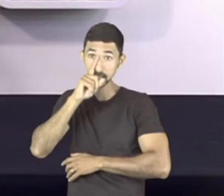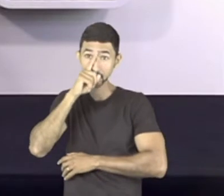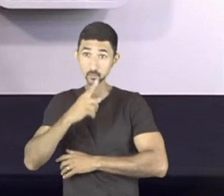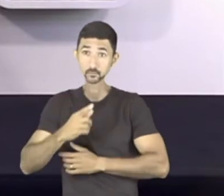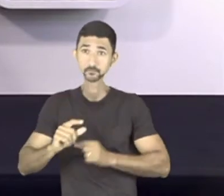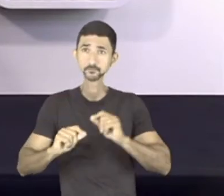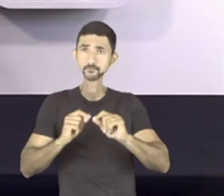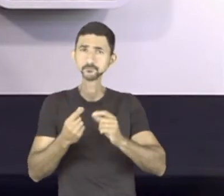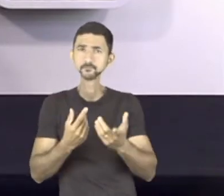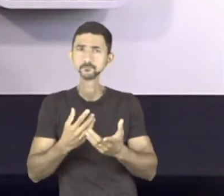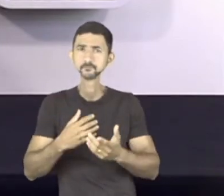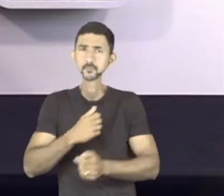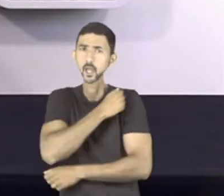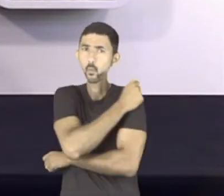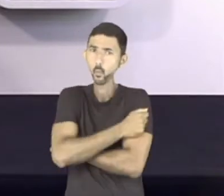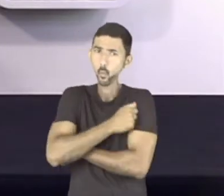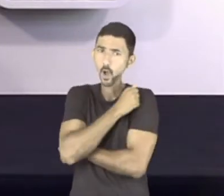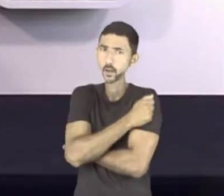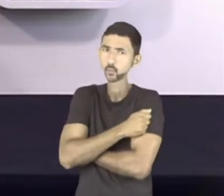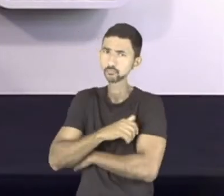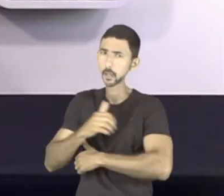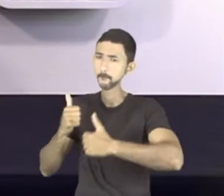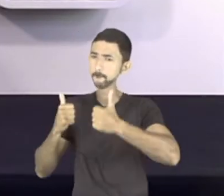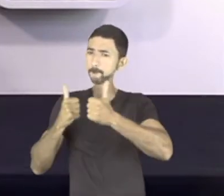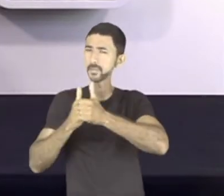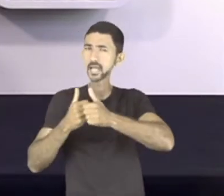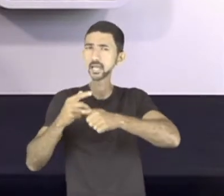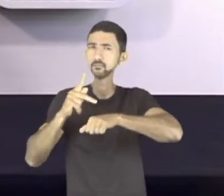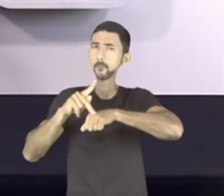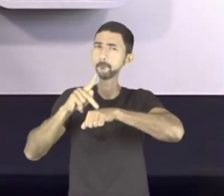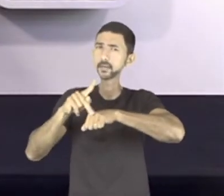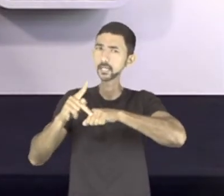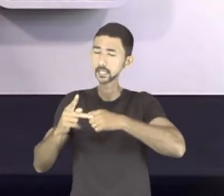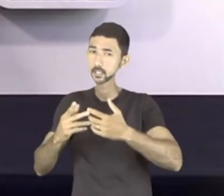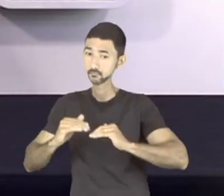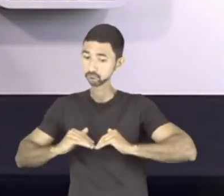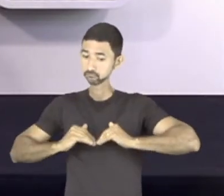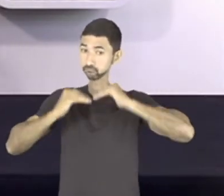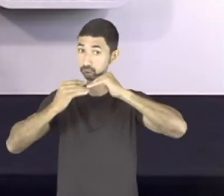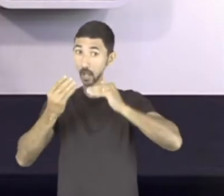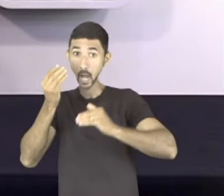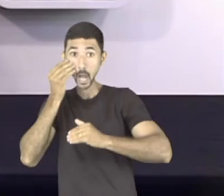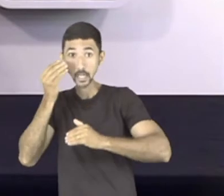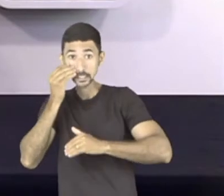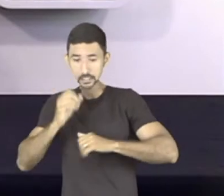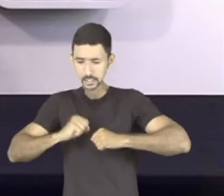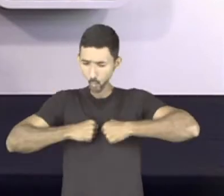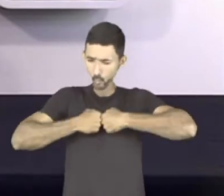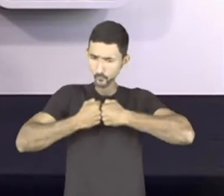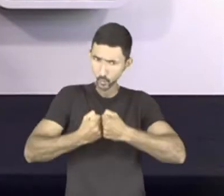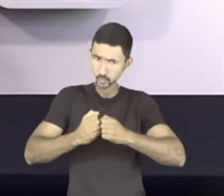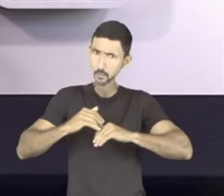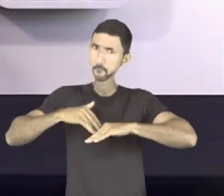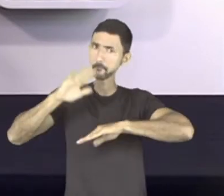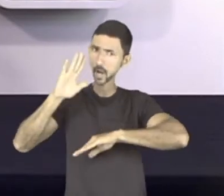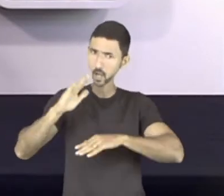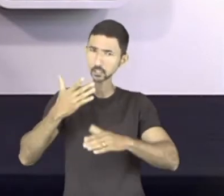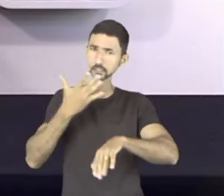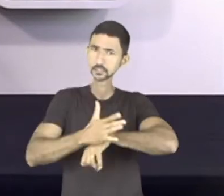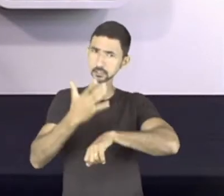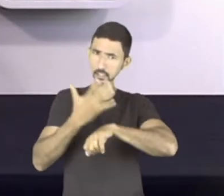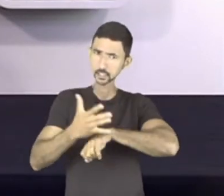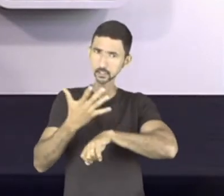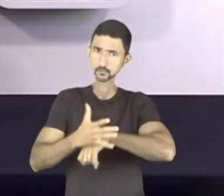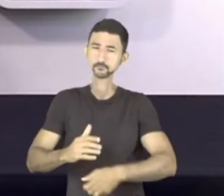Então, esse aluno ele já está mais próximo ali da faixa preta, então ele tem que ter mais atenção e mais dedicação nos